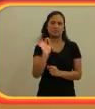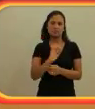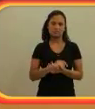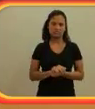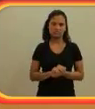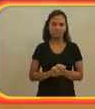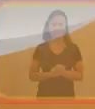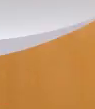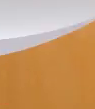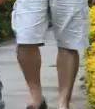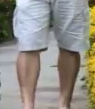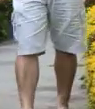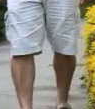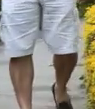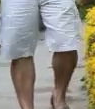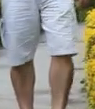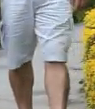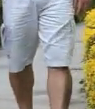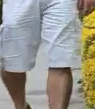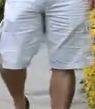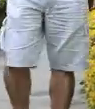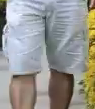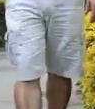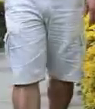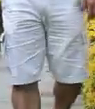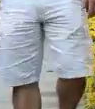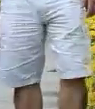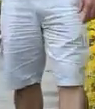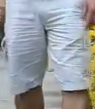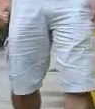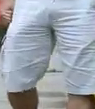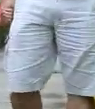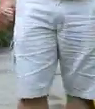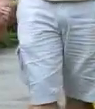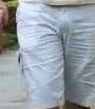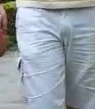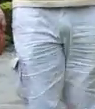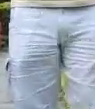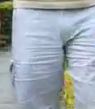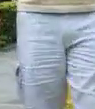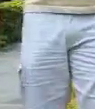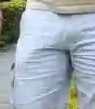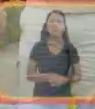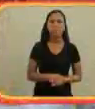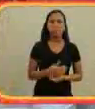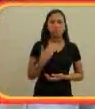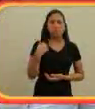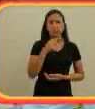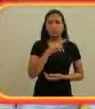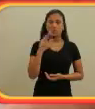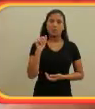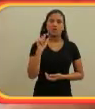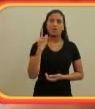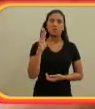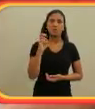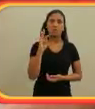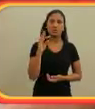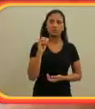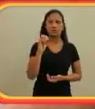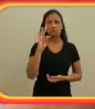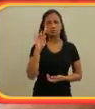espaço, sem a gravidade. Mulher, menino e homem andam de mãos dadas em um caminho margeado por canteiros. Eu sou Alberto